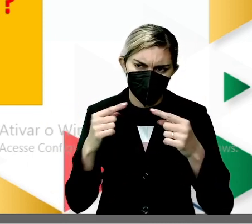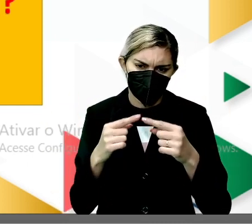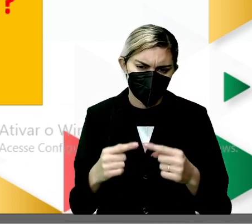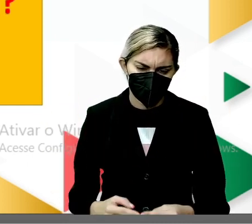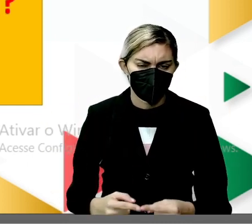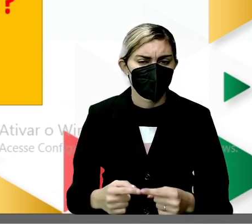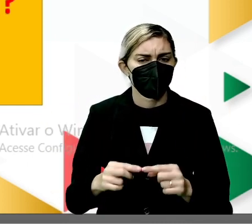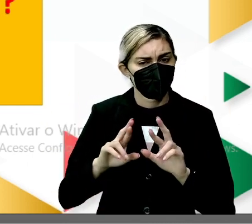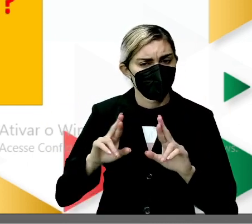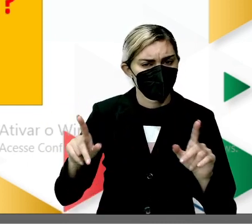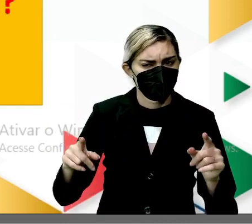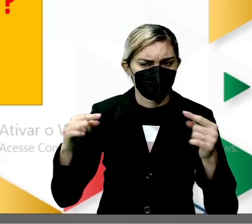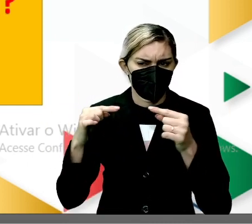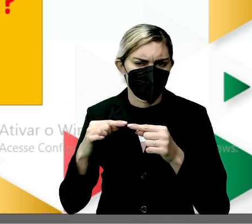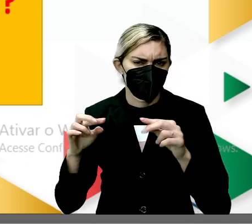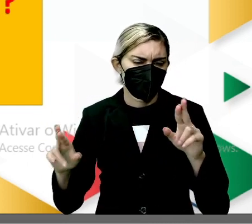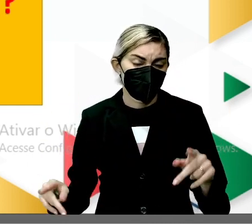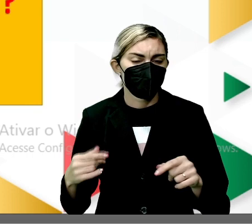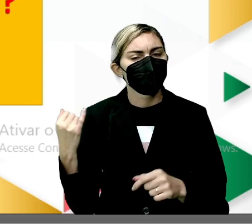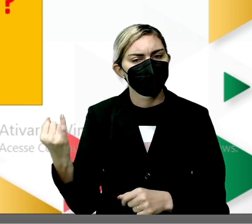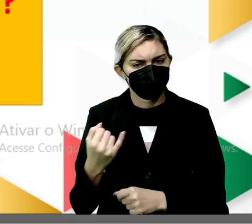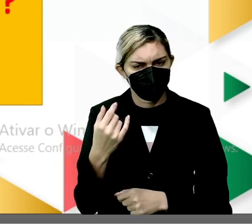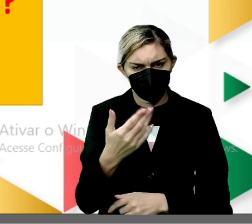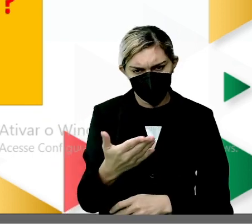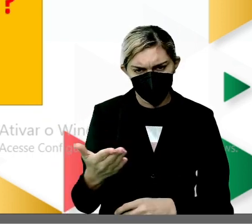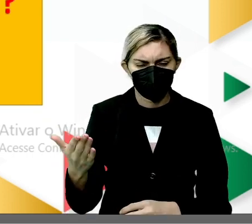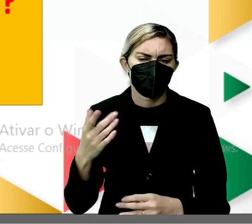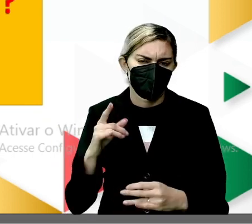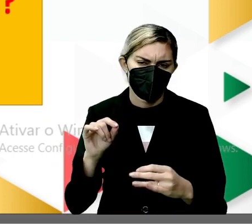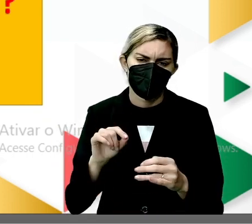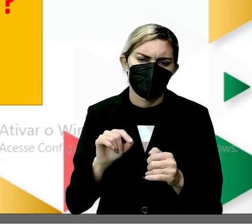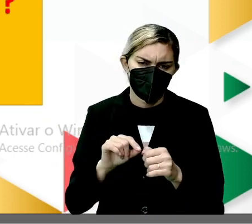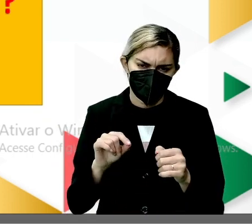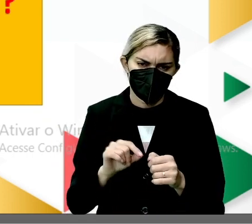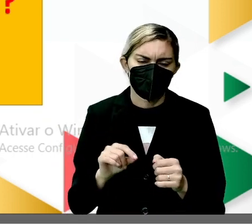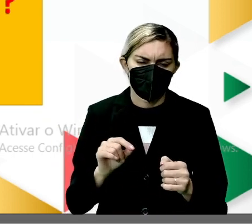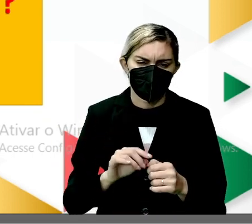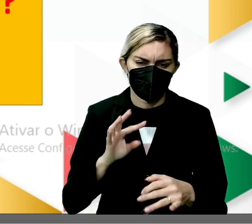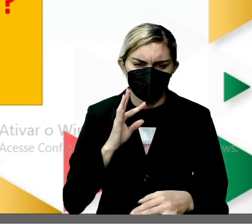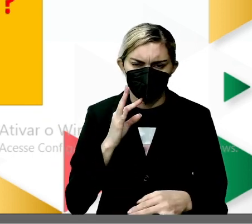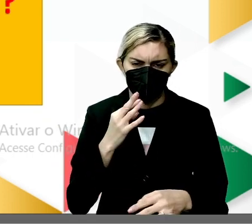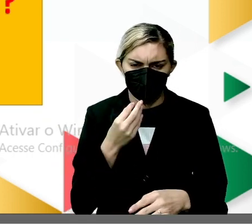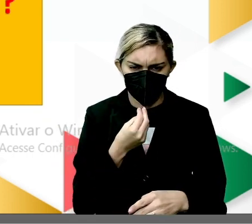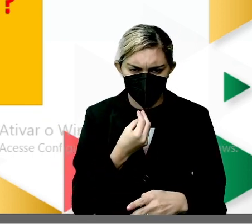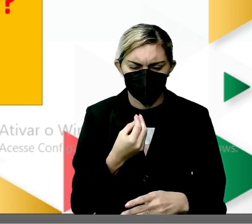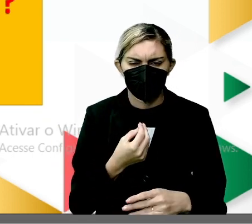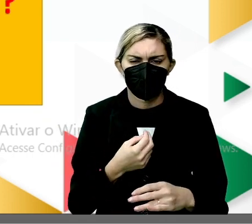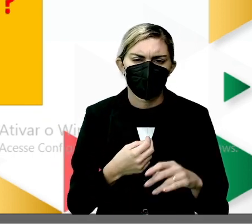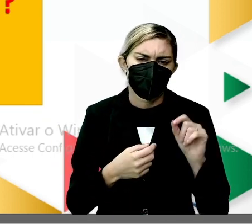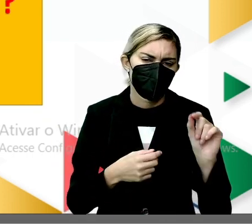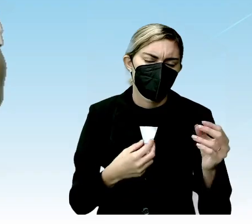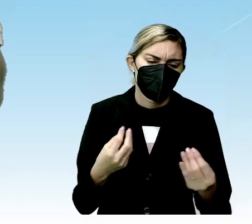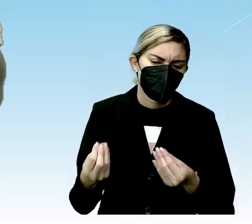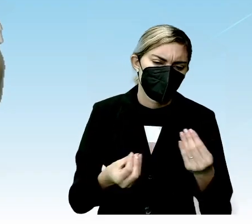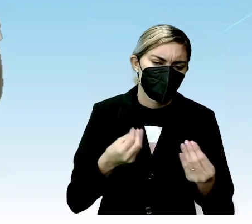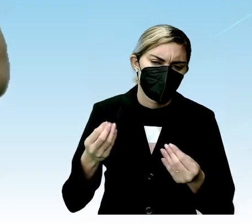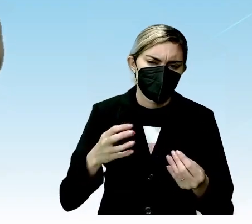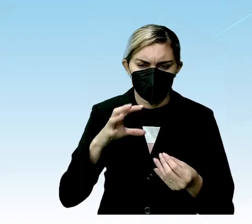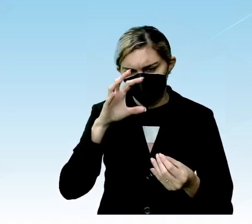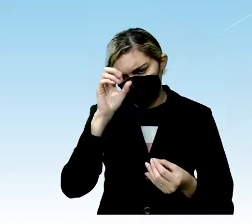pontos divergentes? Então, é importante que você faça isso aqui, esse conhecimento. E quinto, como o